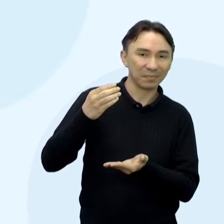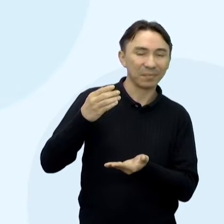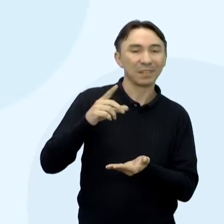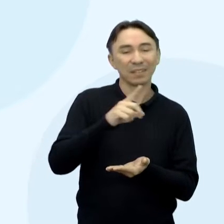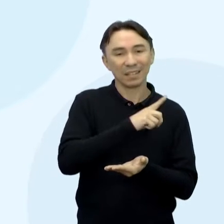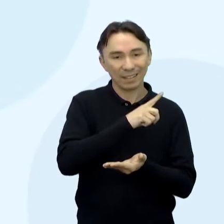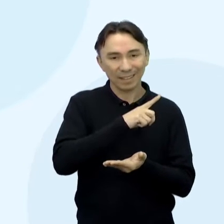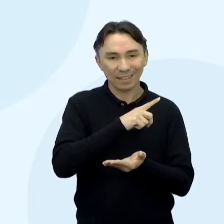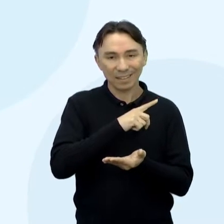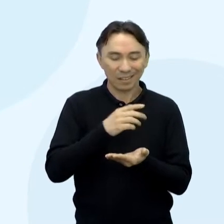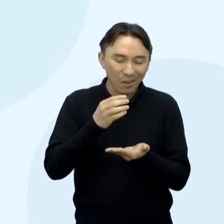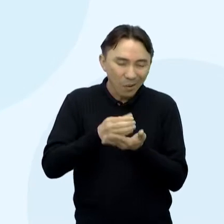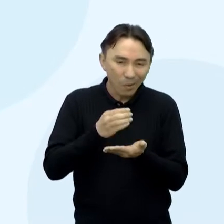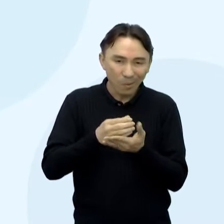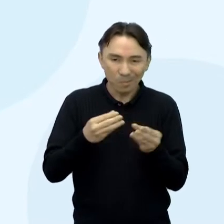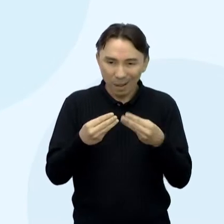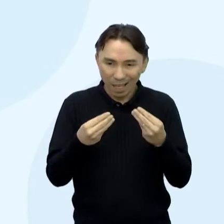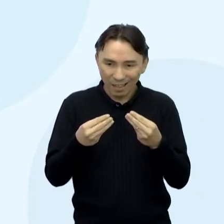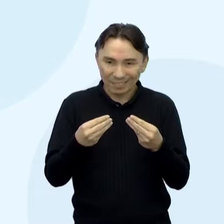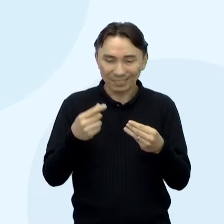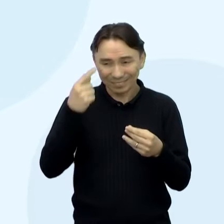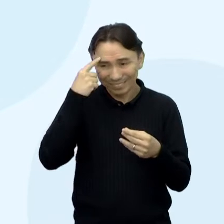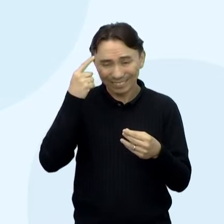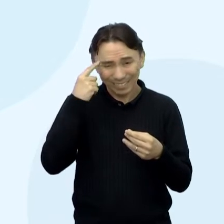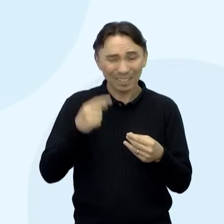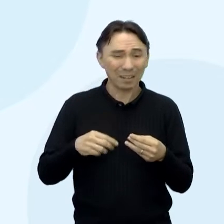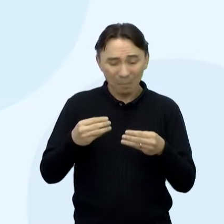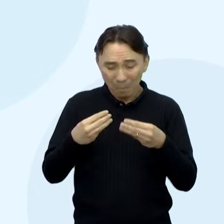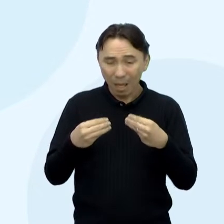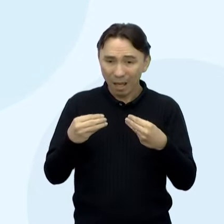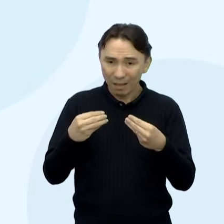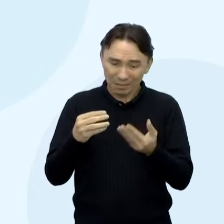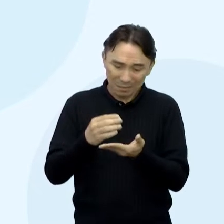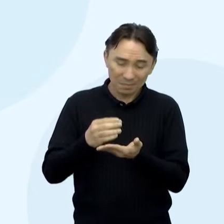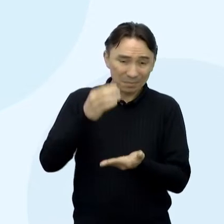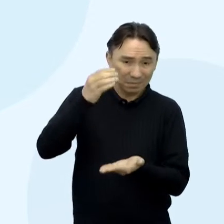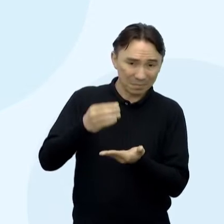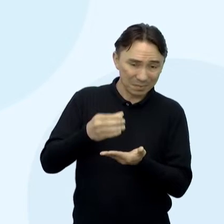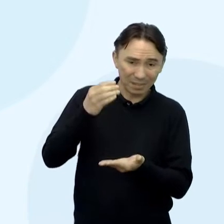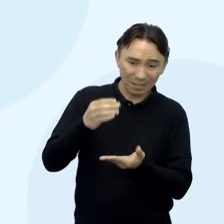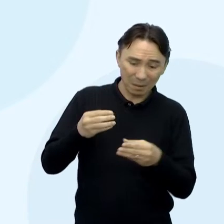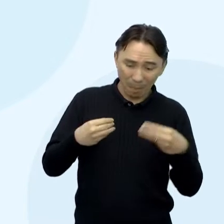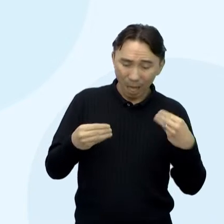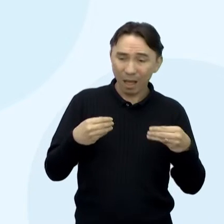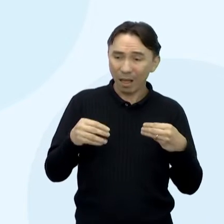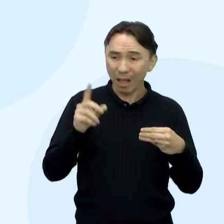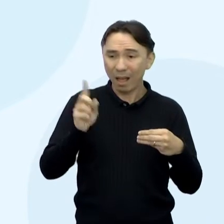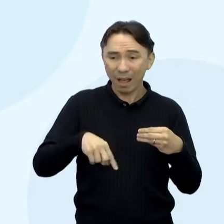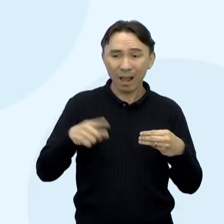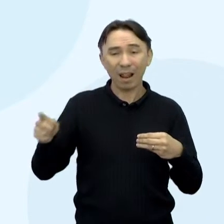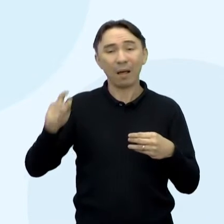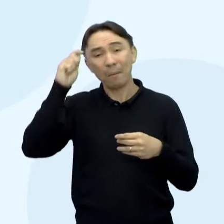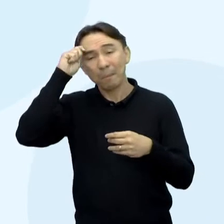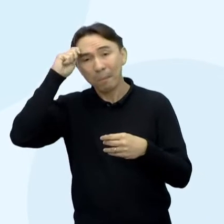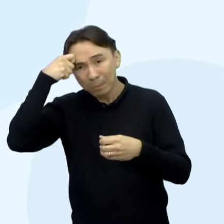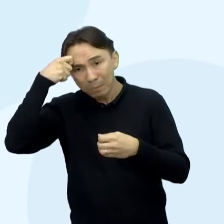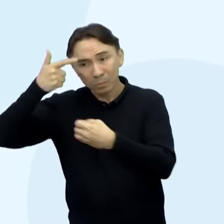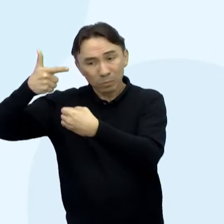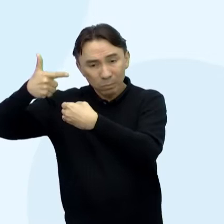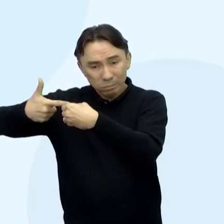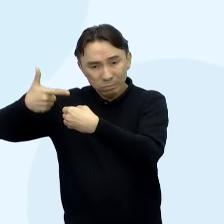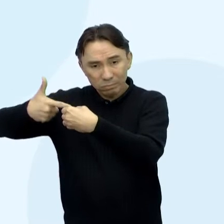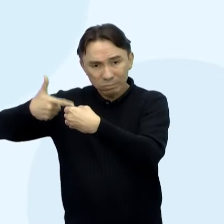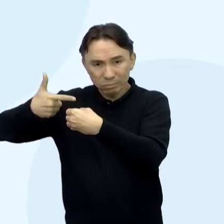café, né, a maior parte do plástico ainda é extraído do petróleo. Né? O petróleo é um bem